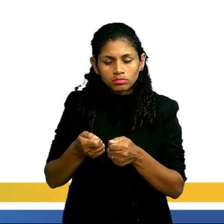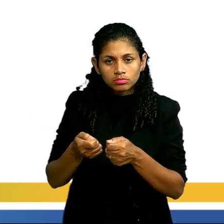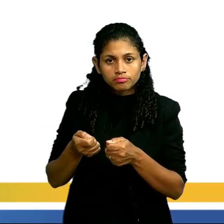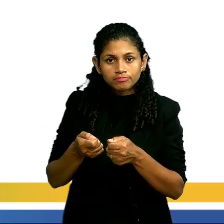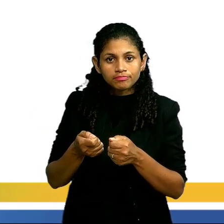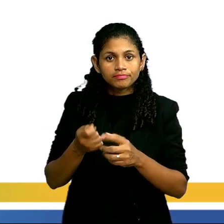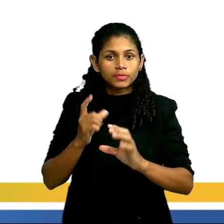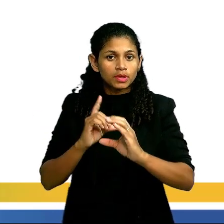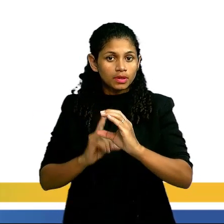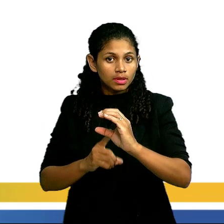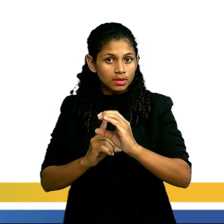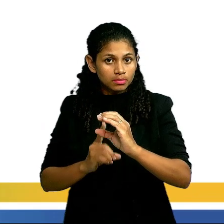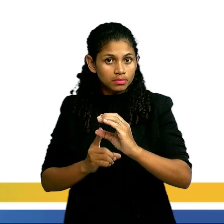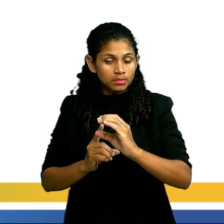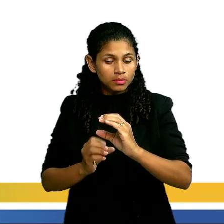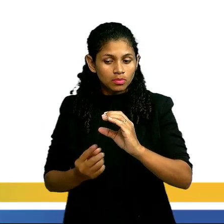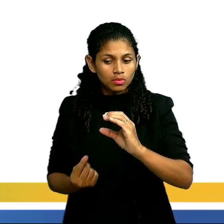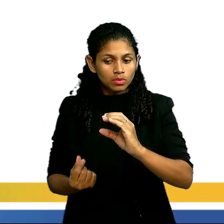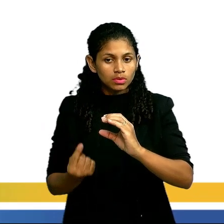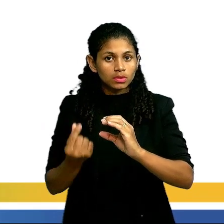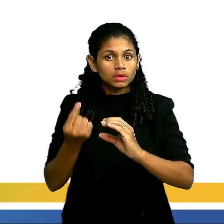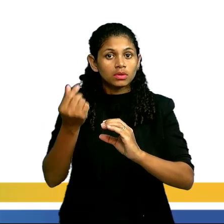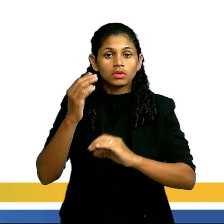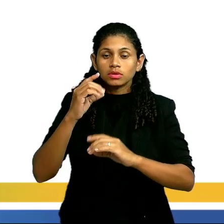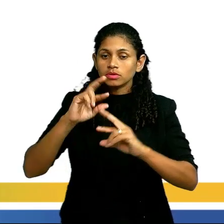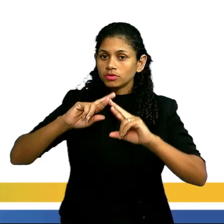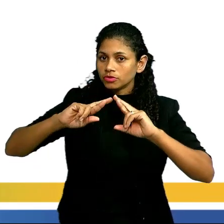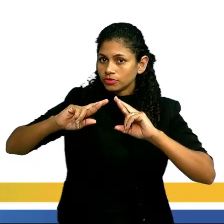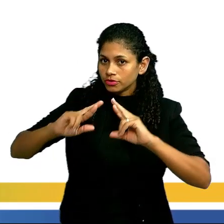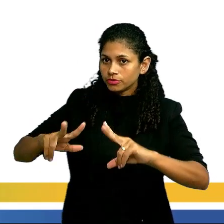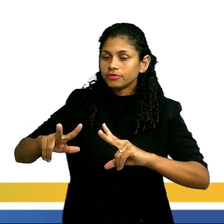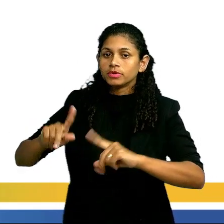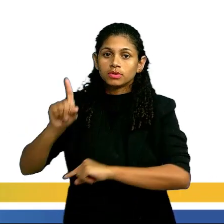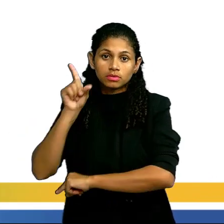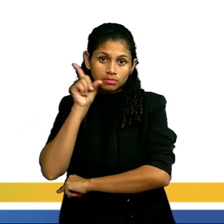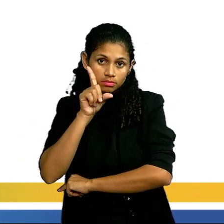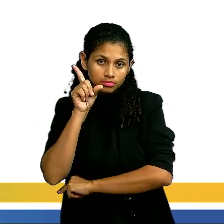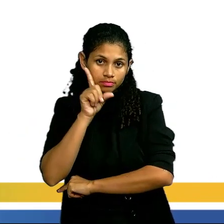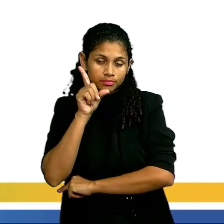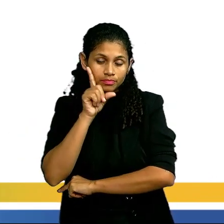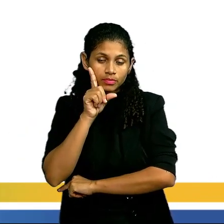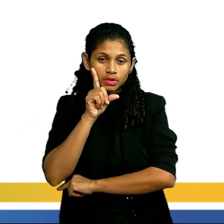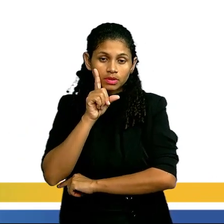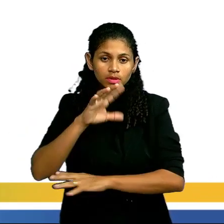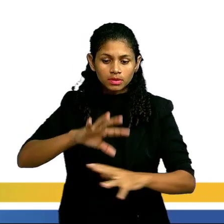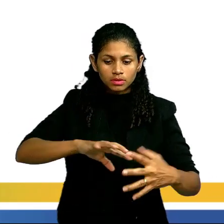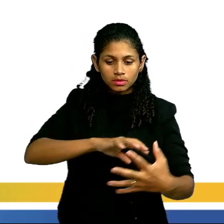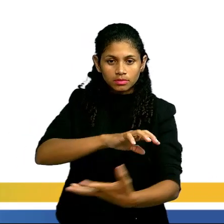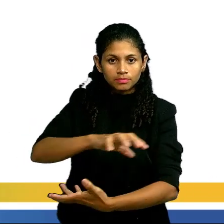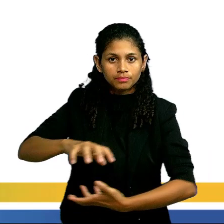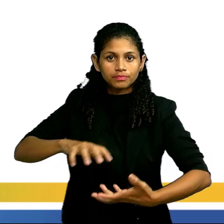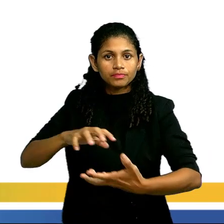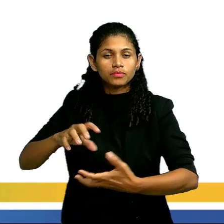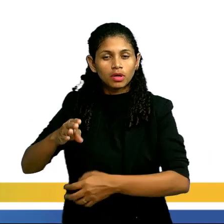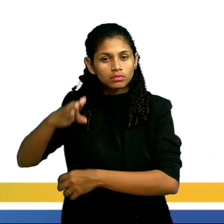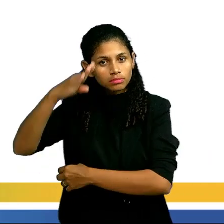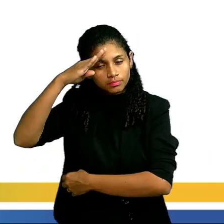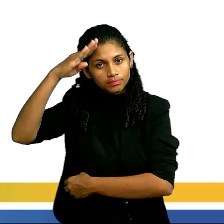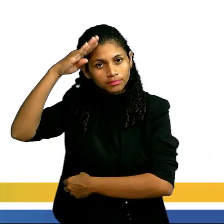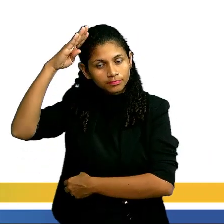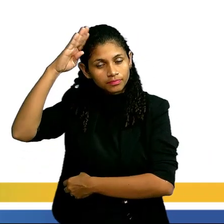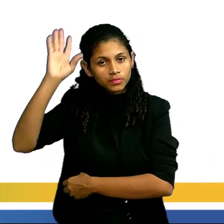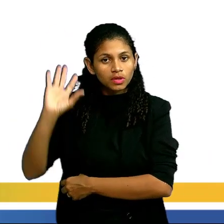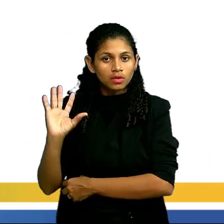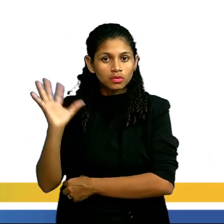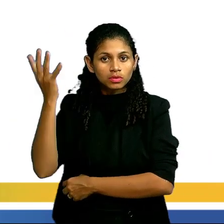dos americanos, né, e a Revolução Cubana, que aconteceu um pouquinho antes da crise dos mísseis de Cuba,